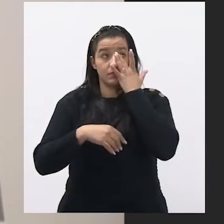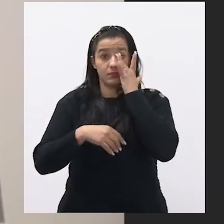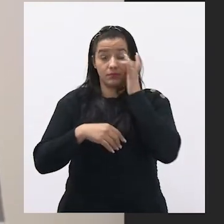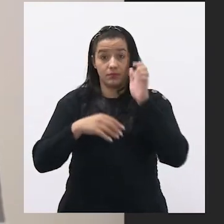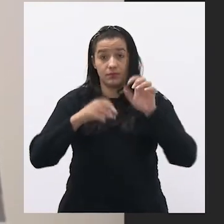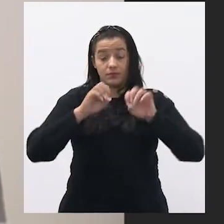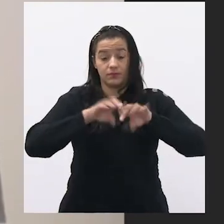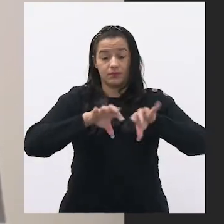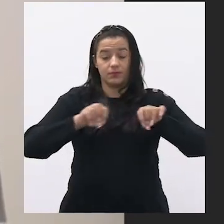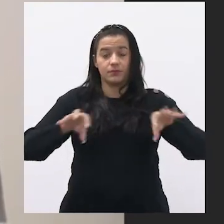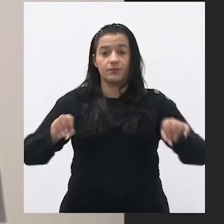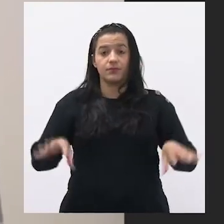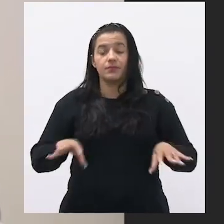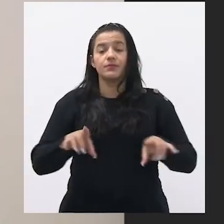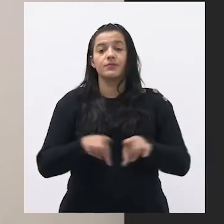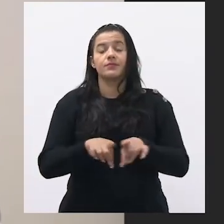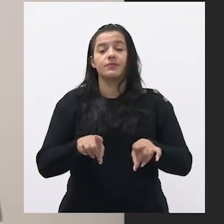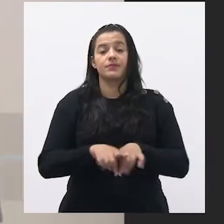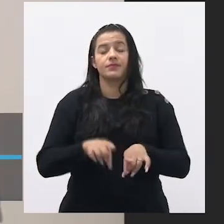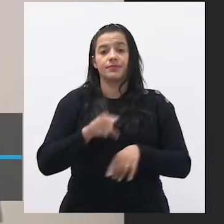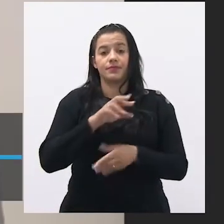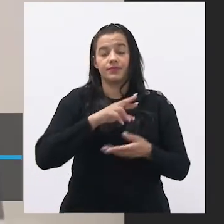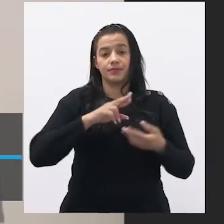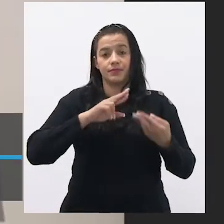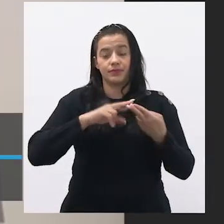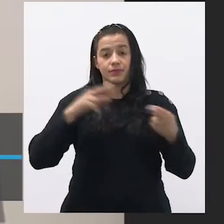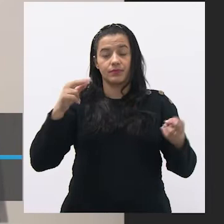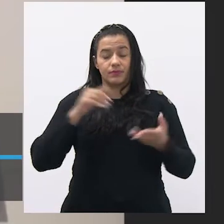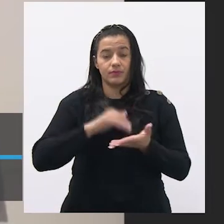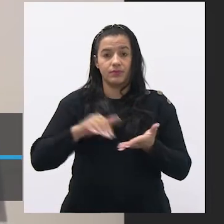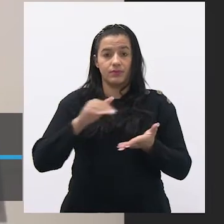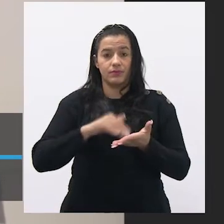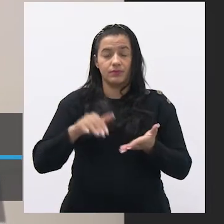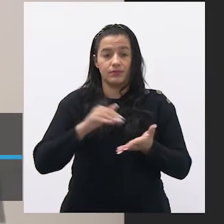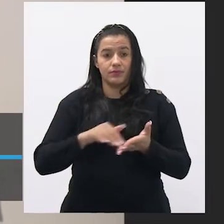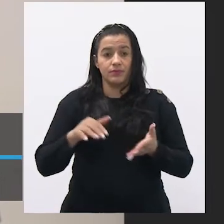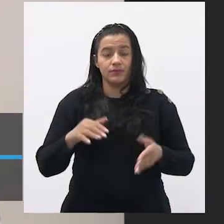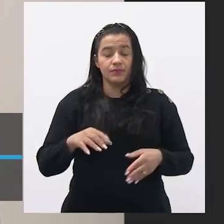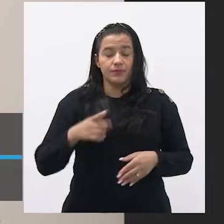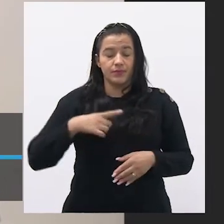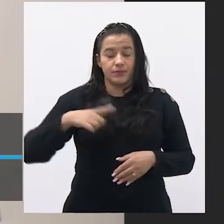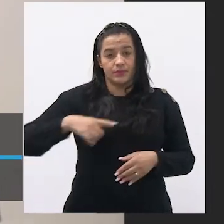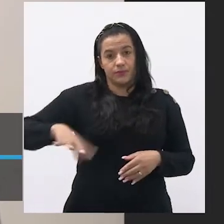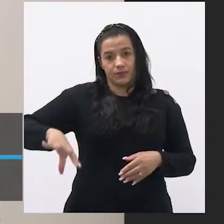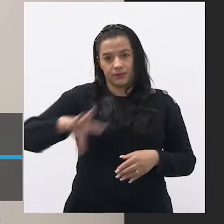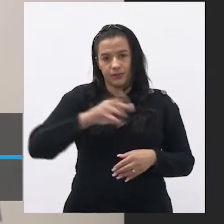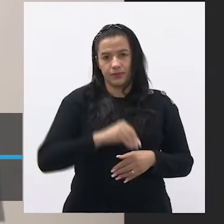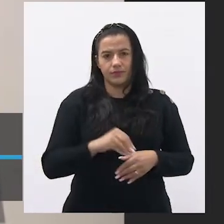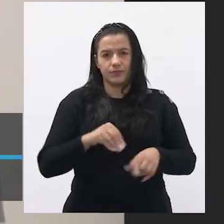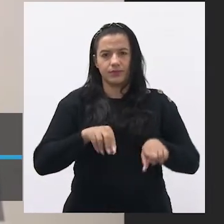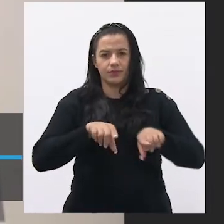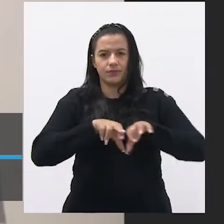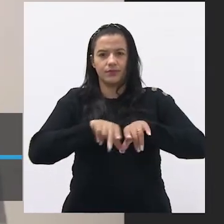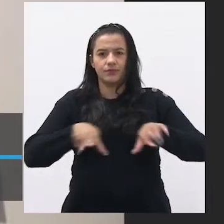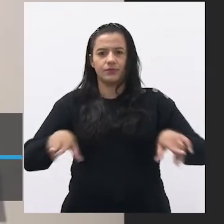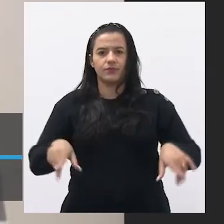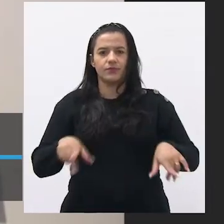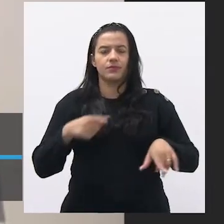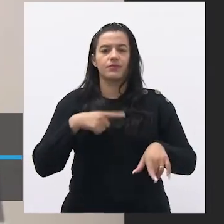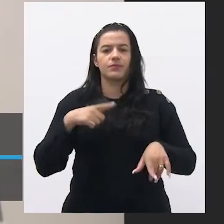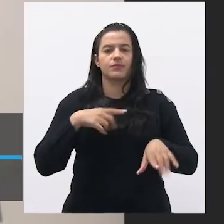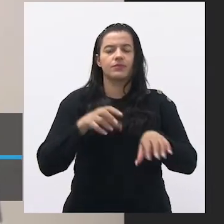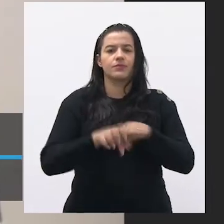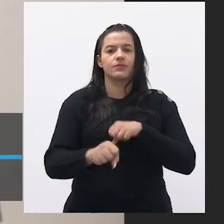lá da diretoria de Apiaí, né? E hoje eu estou compondo aqui a equipe do SINC, espero poder contribuir com a formação de